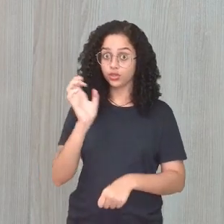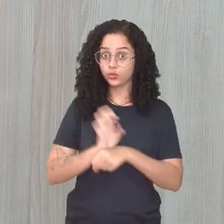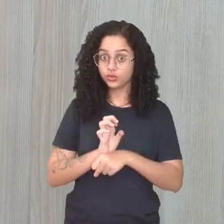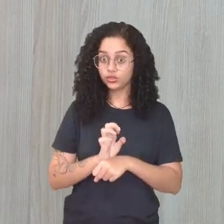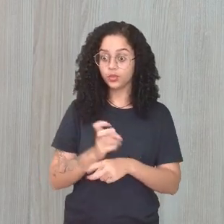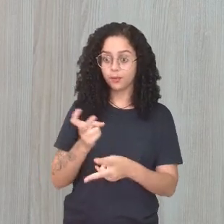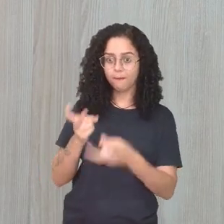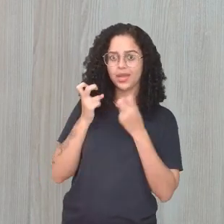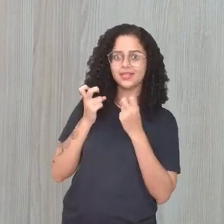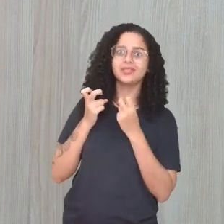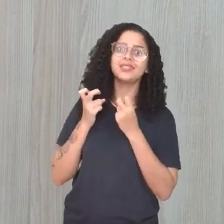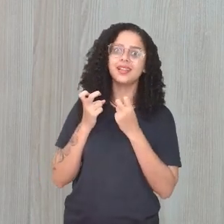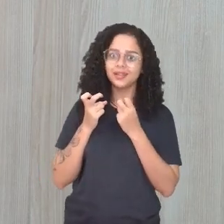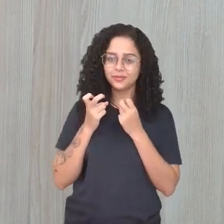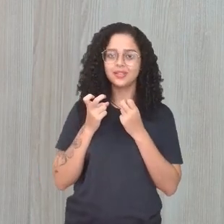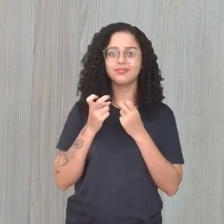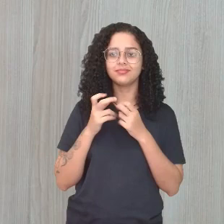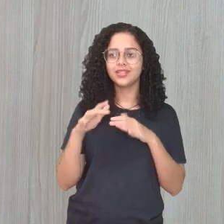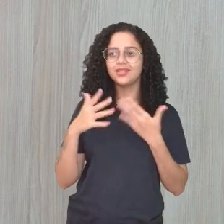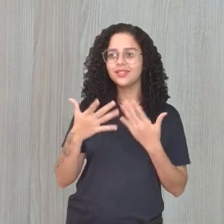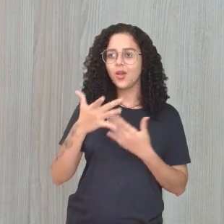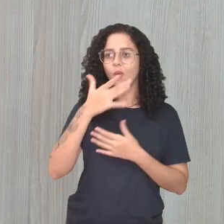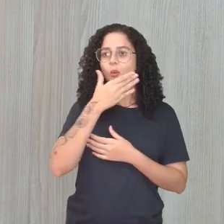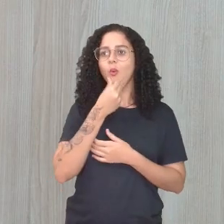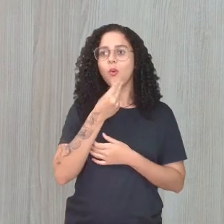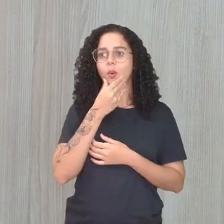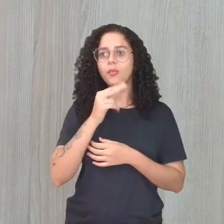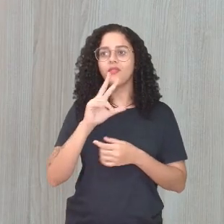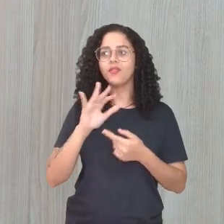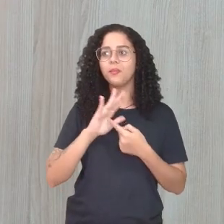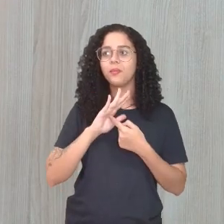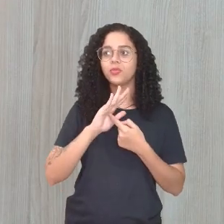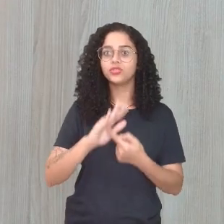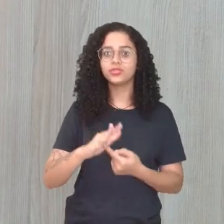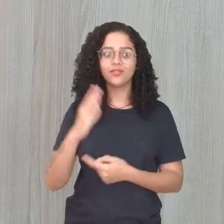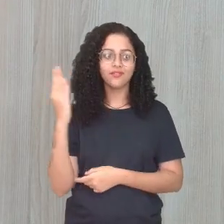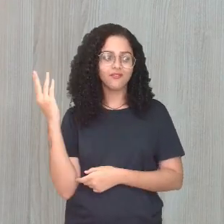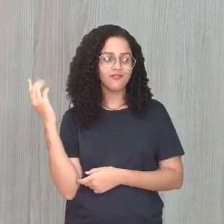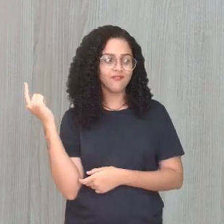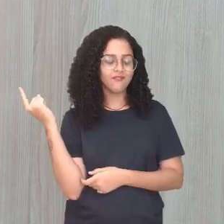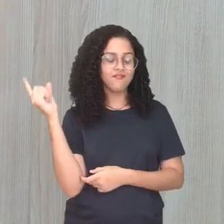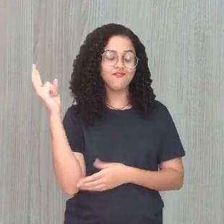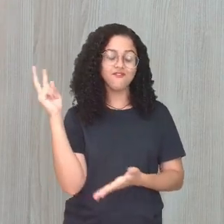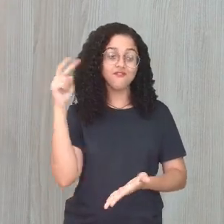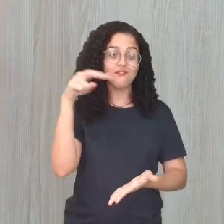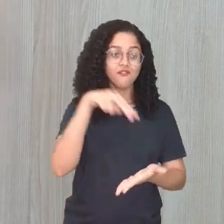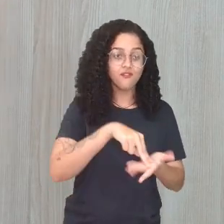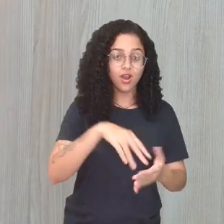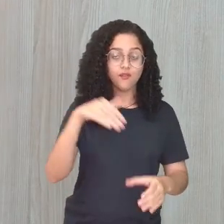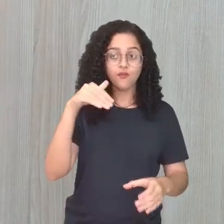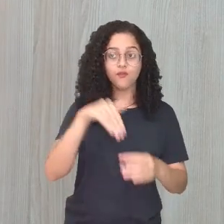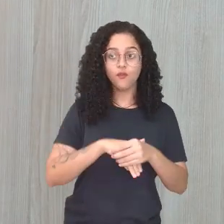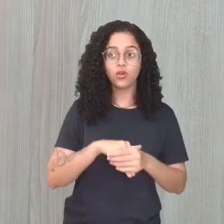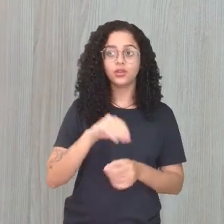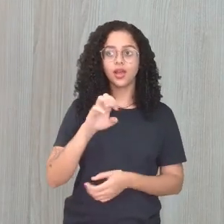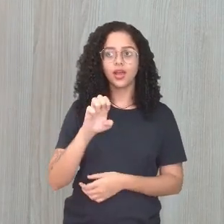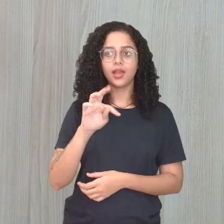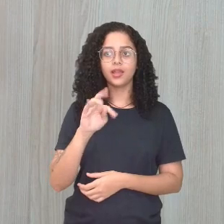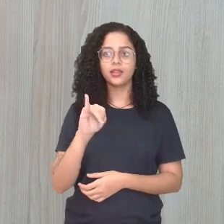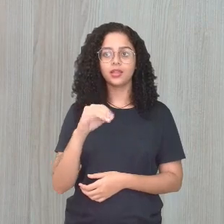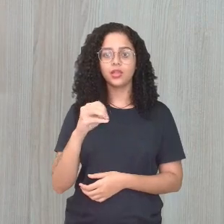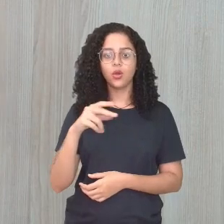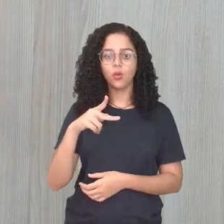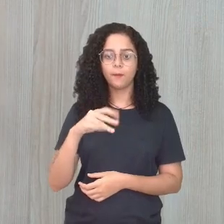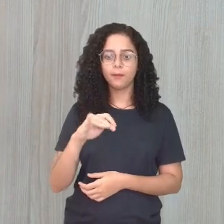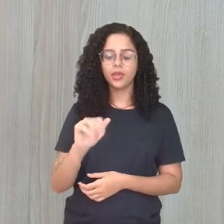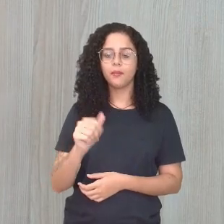né? E aí o rapaz que vai aparecer vai lá voltar na Etiópia para dominar a Etiópia, para